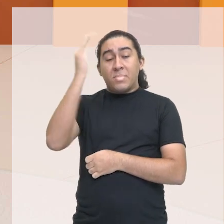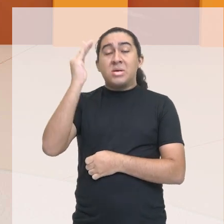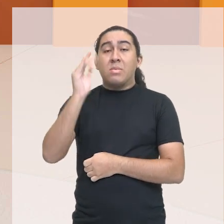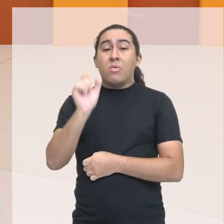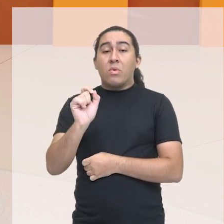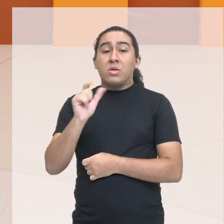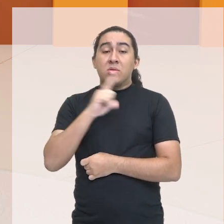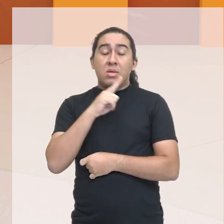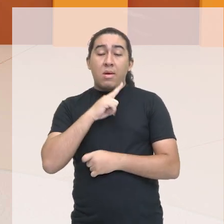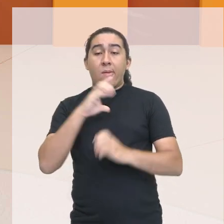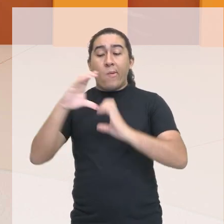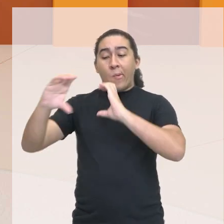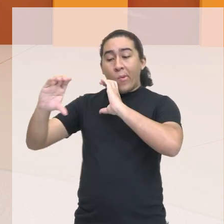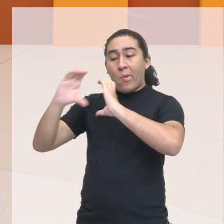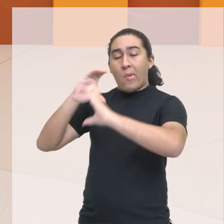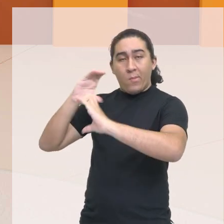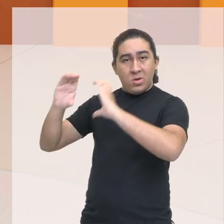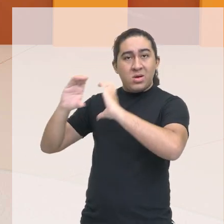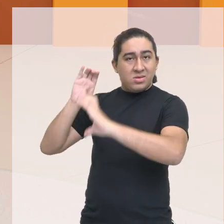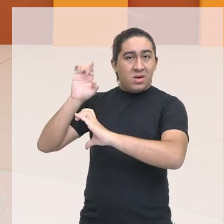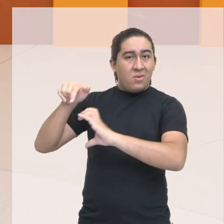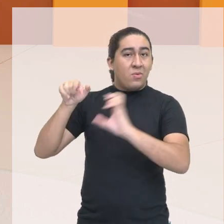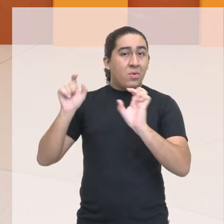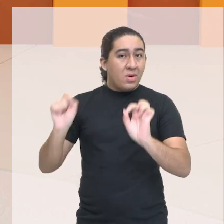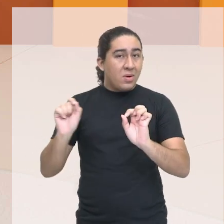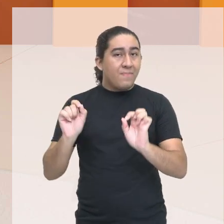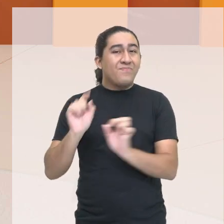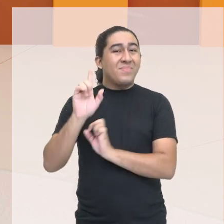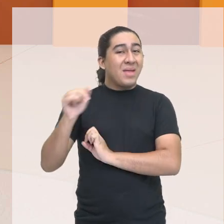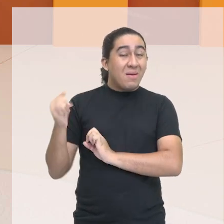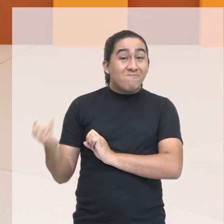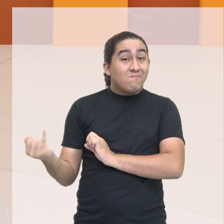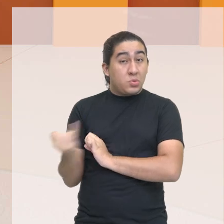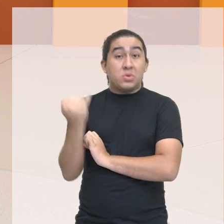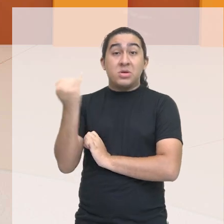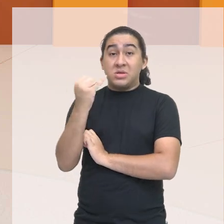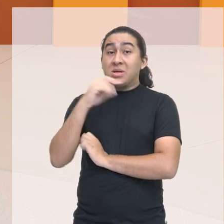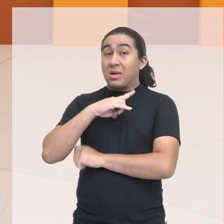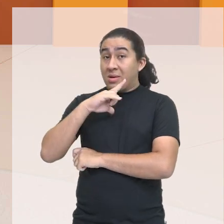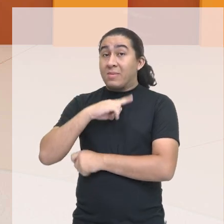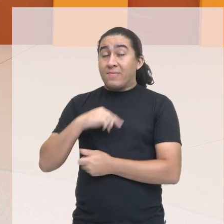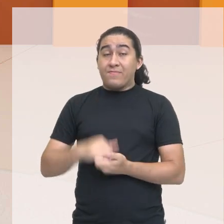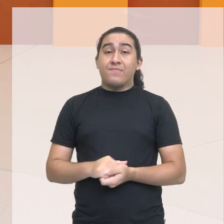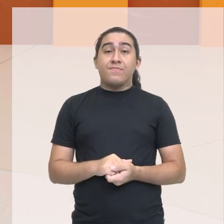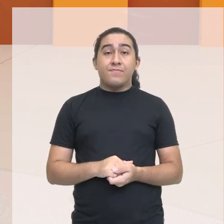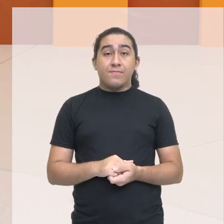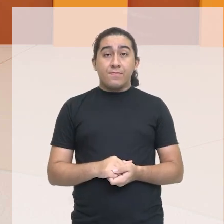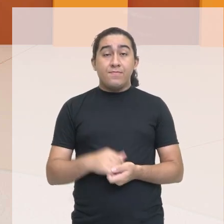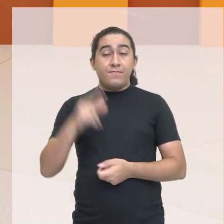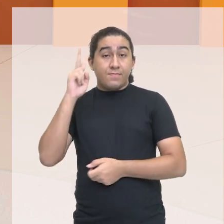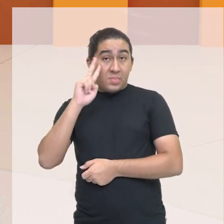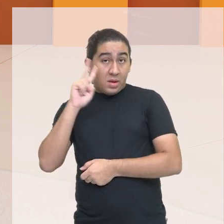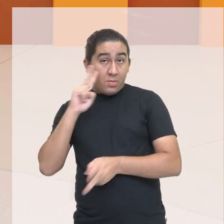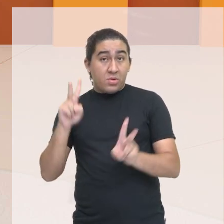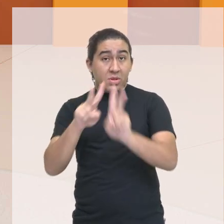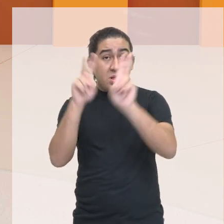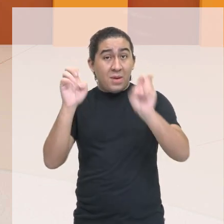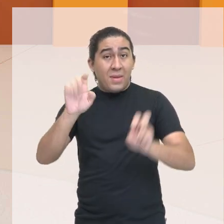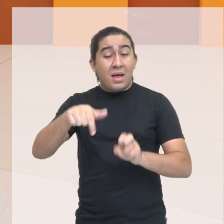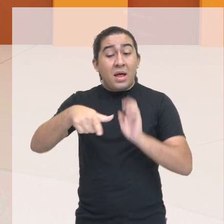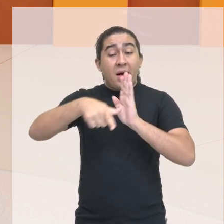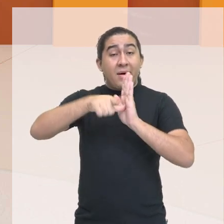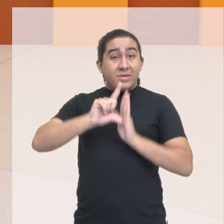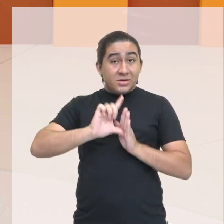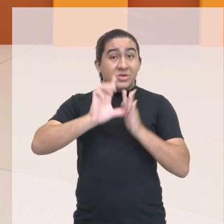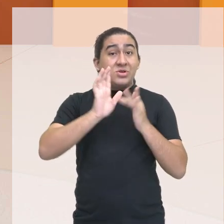a comunicação ela é um ponto crucial, né? Estamos falando de um período anterior